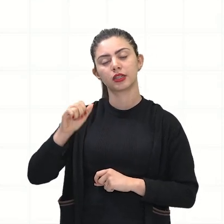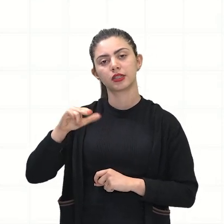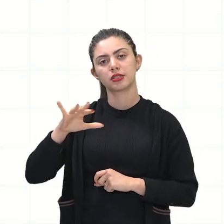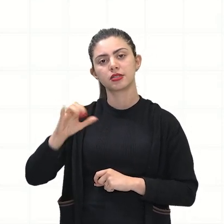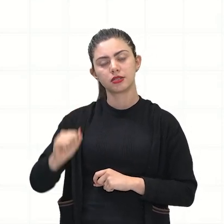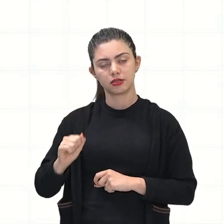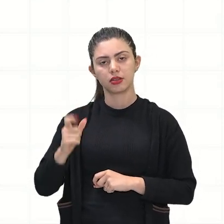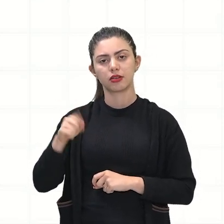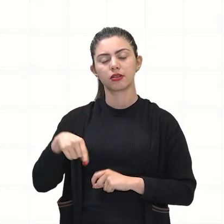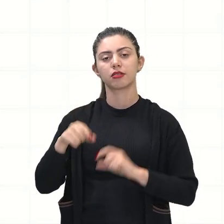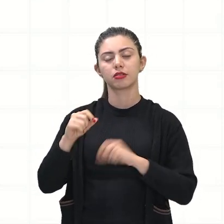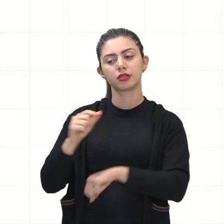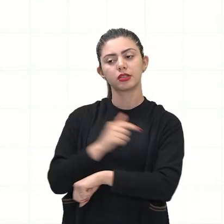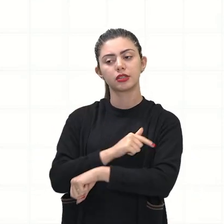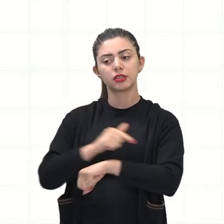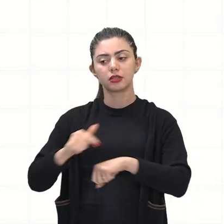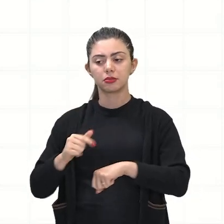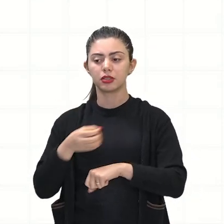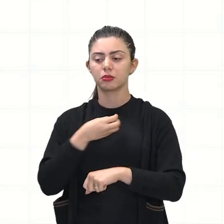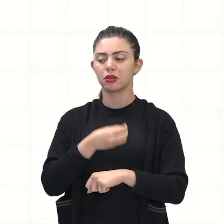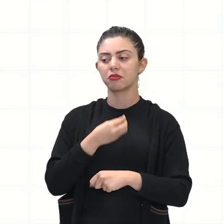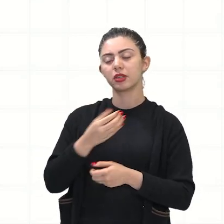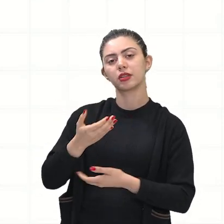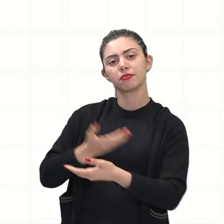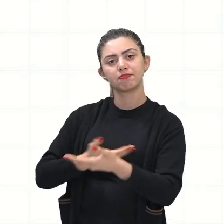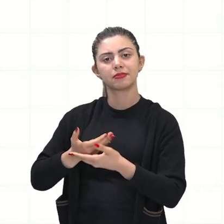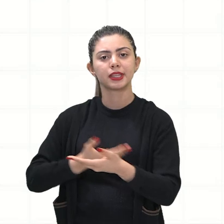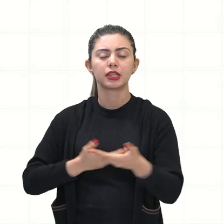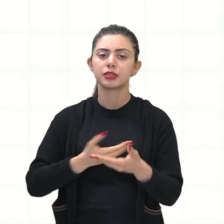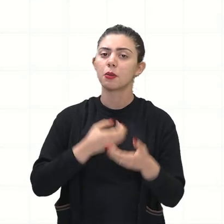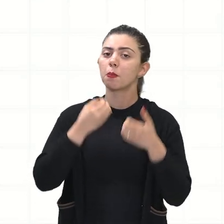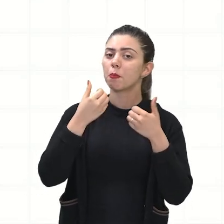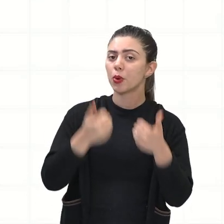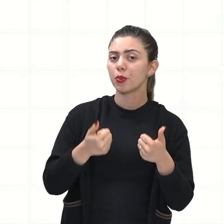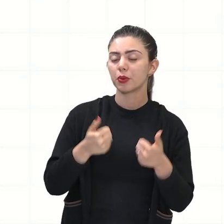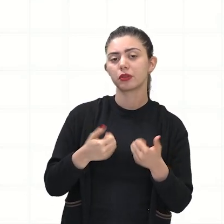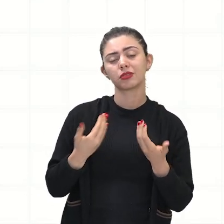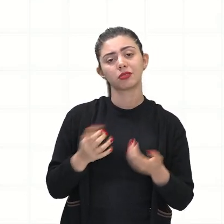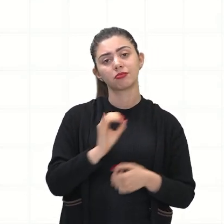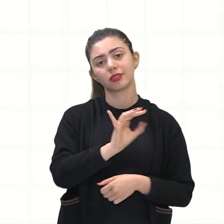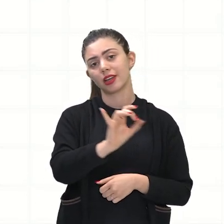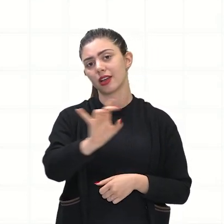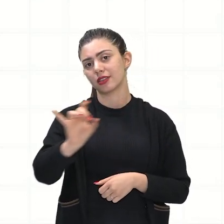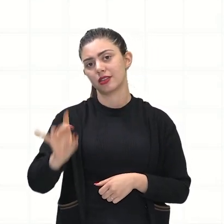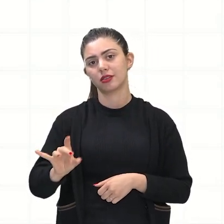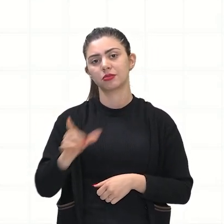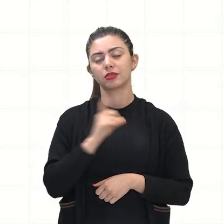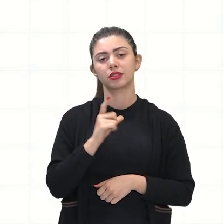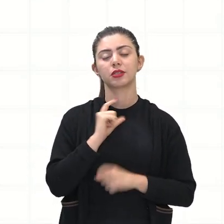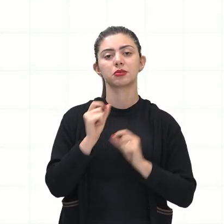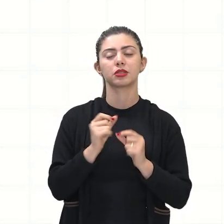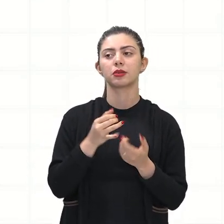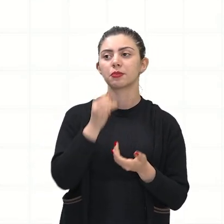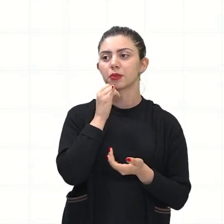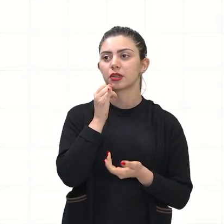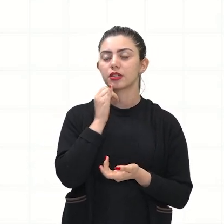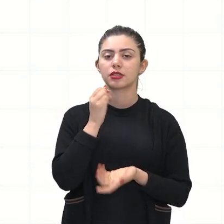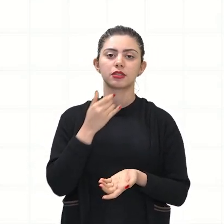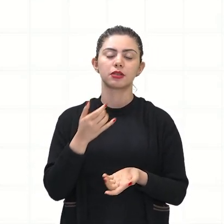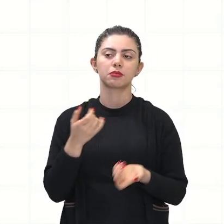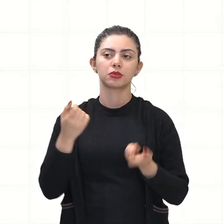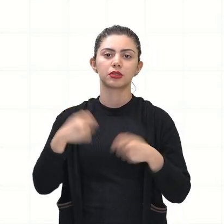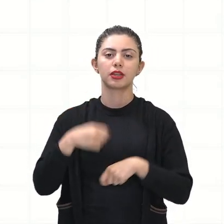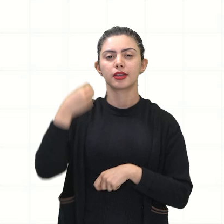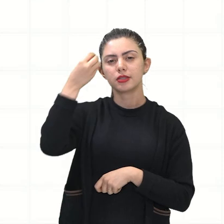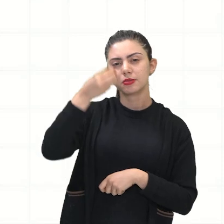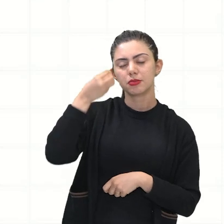acima de tudo, uma convivência harmoniosa. Cada um de nós temos algo a compartilhar